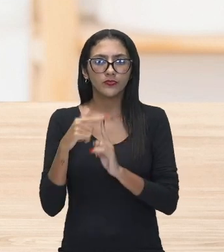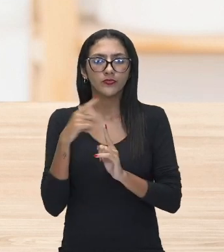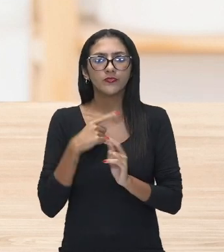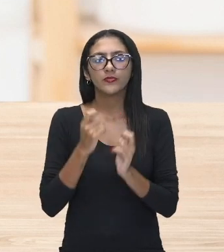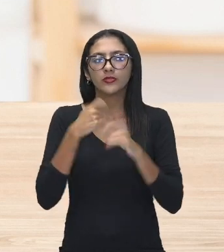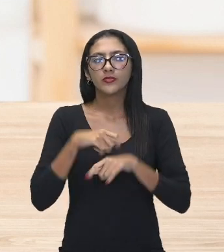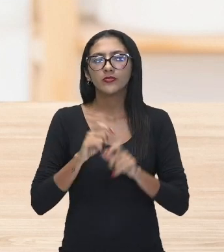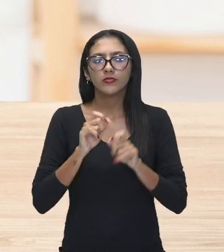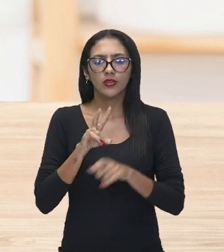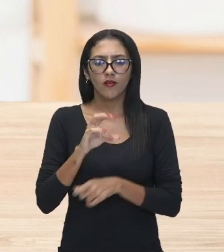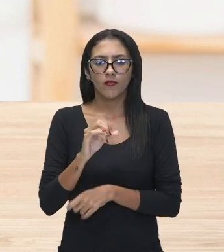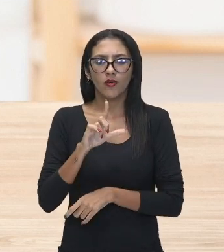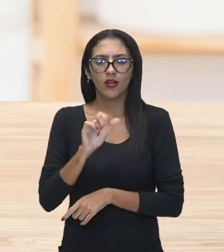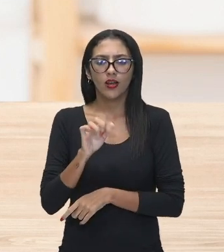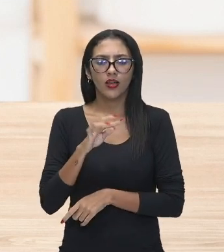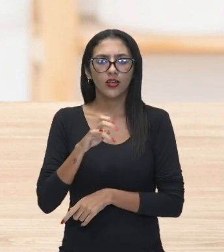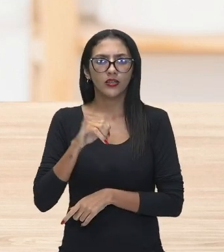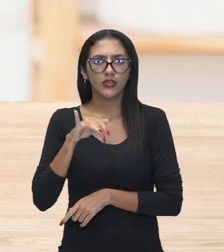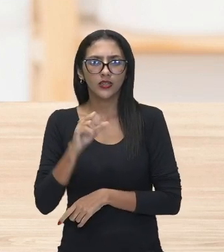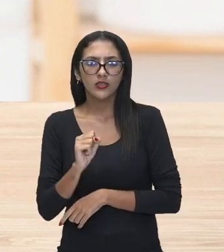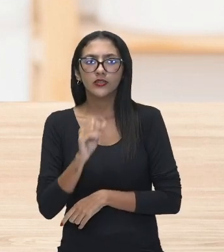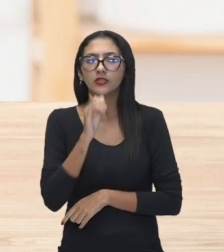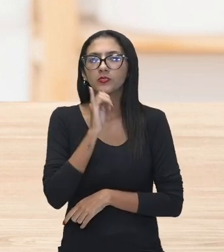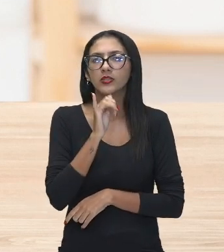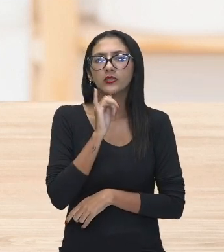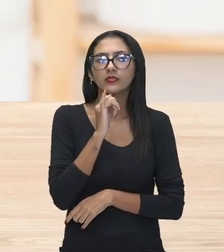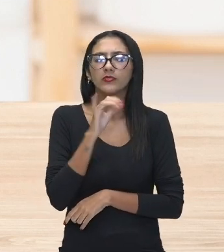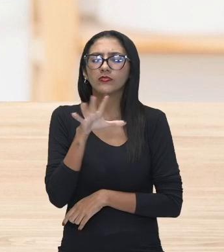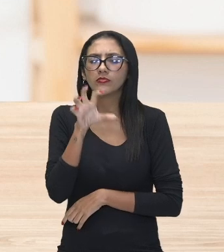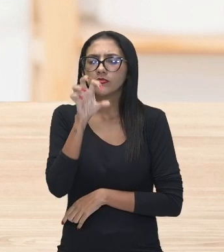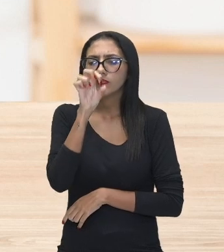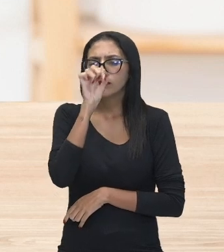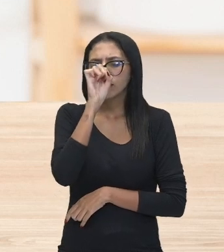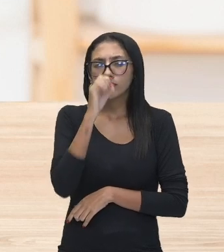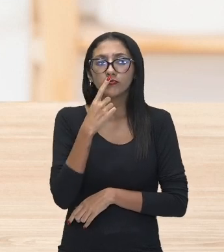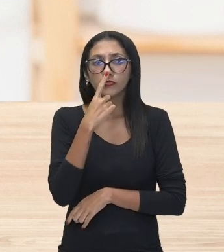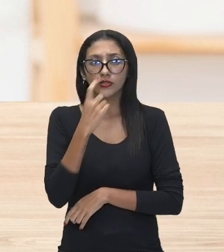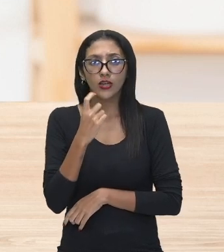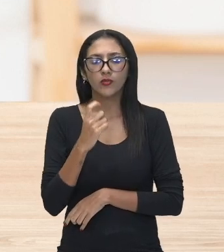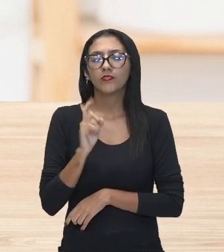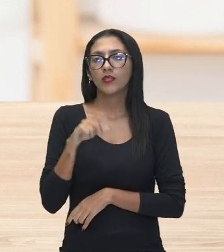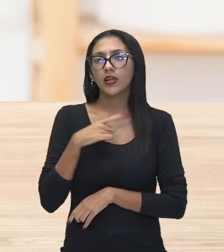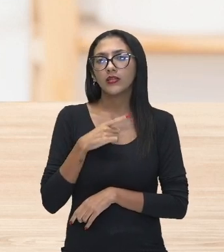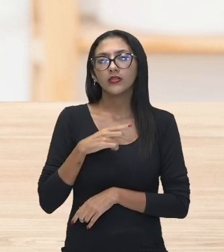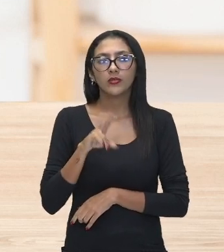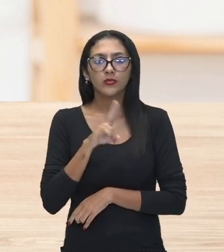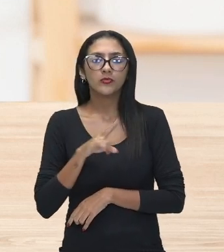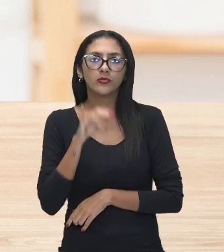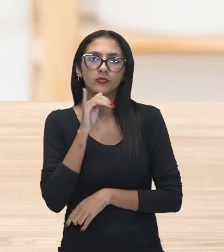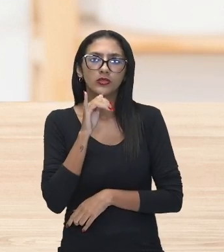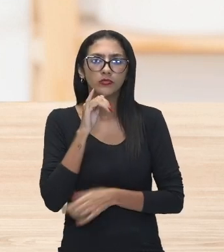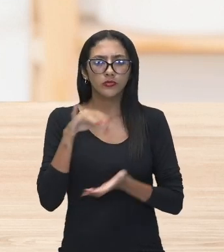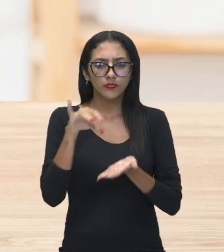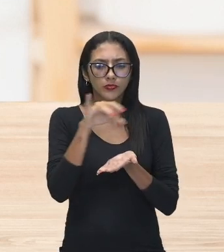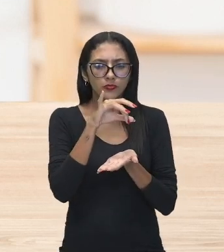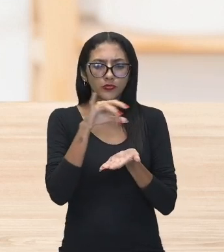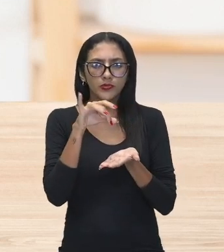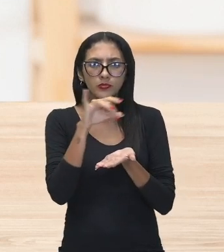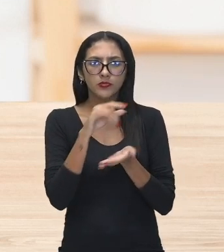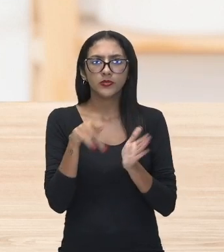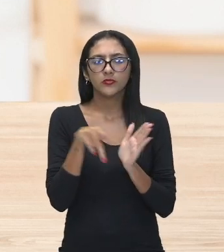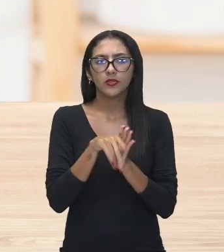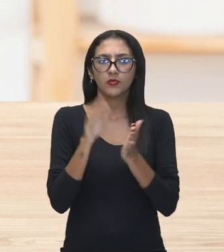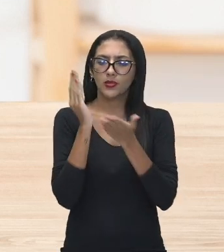são voláteis e, pela sua fragrância agradável, eles são muito encontrados em óleos essenciais que são extraídos